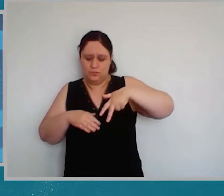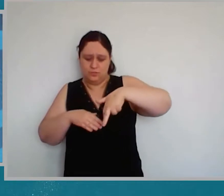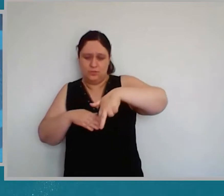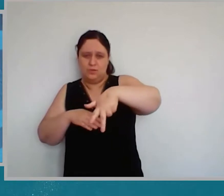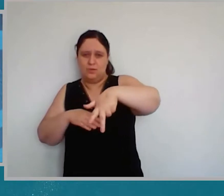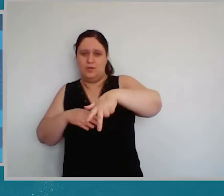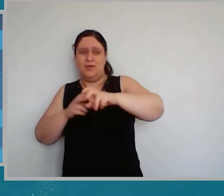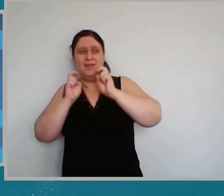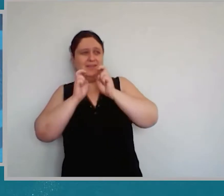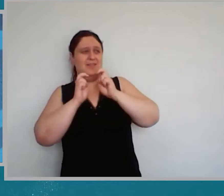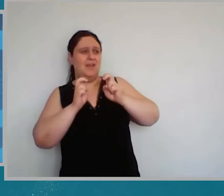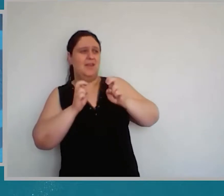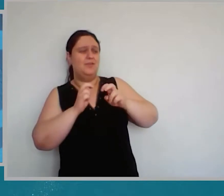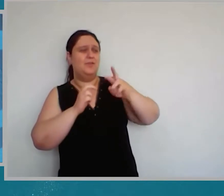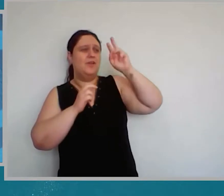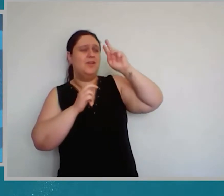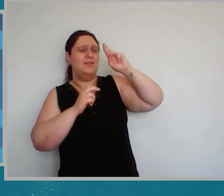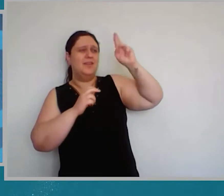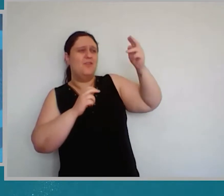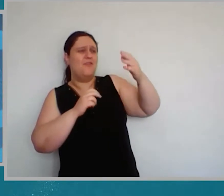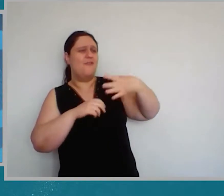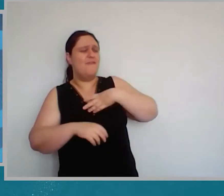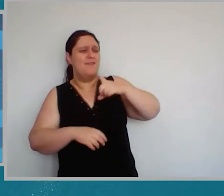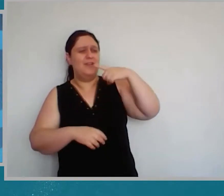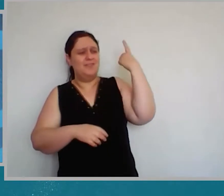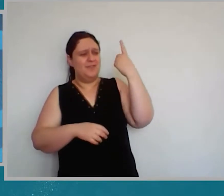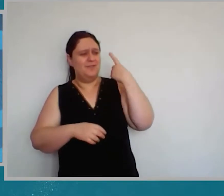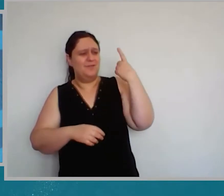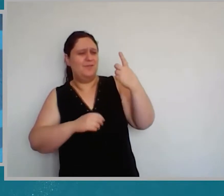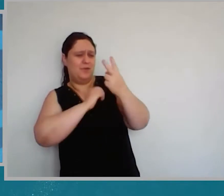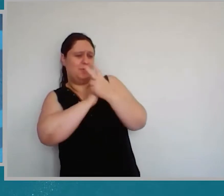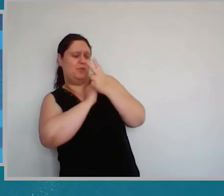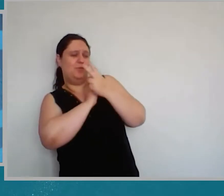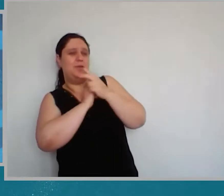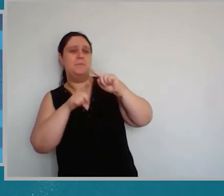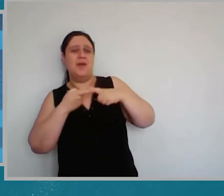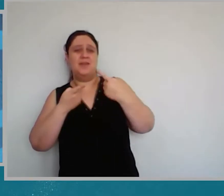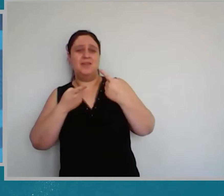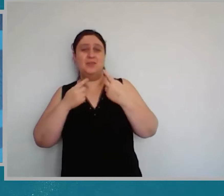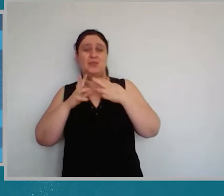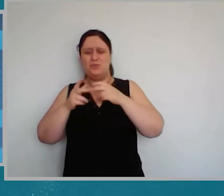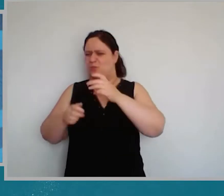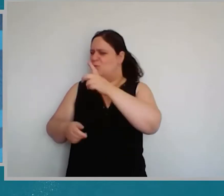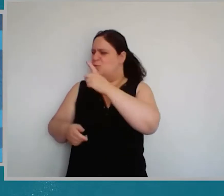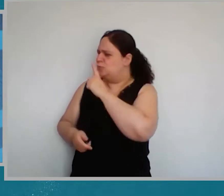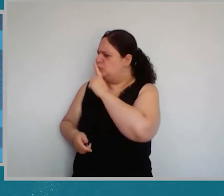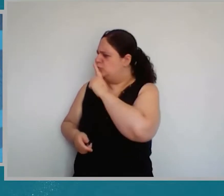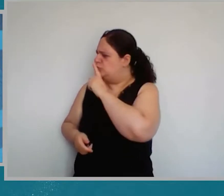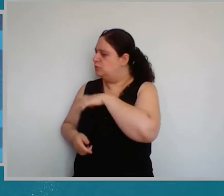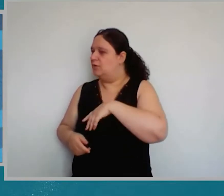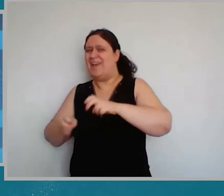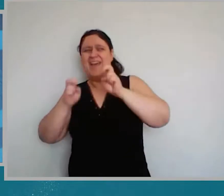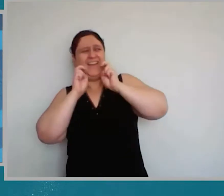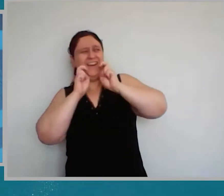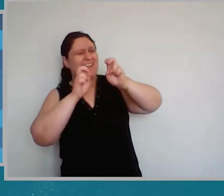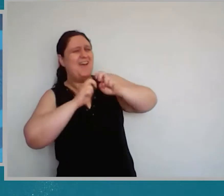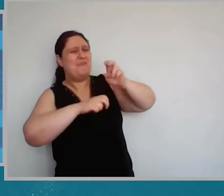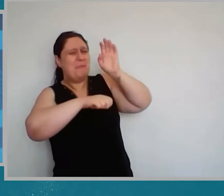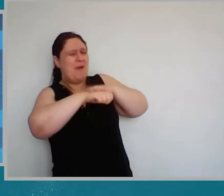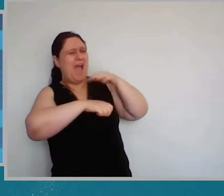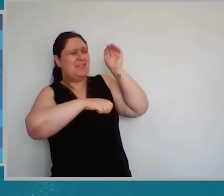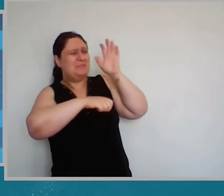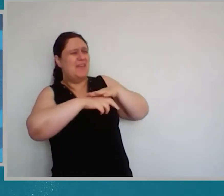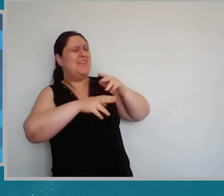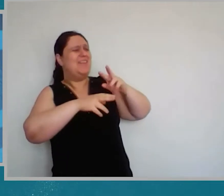de nós. Mas a multidão os repreendia para que se calassem. Eles, porém, gritavam cada vez mais: Senhor, filho de